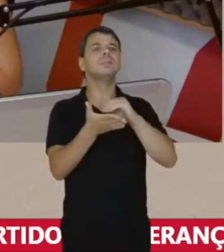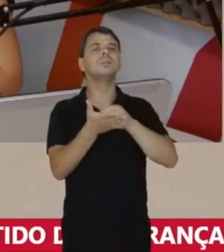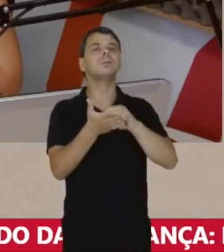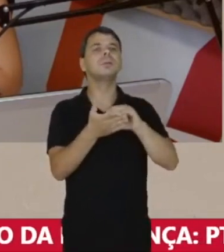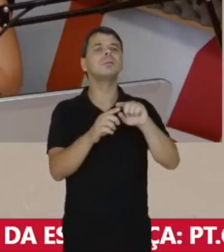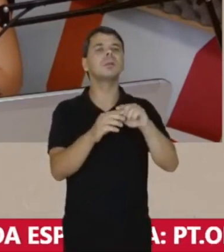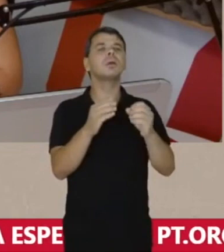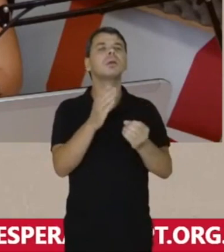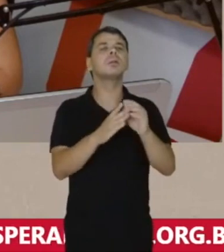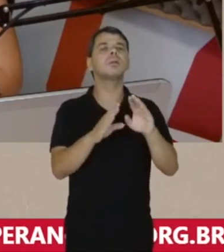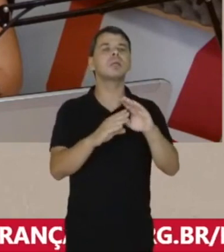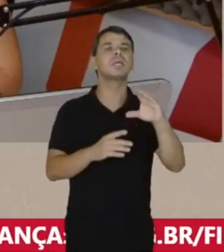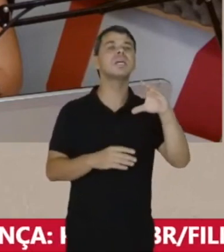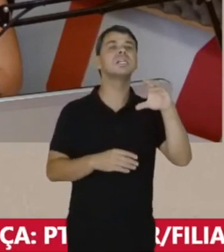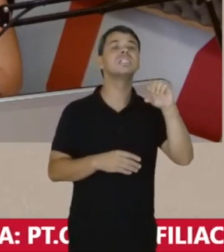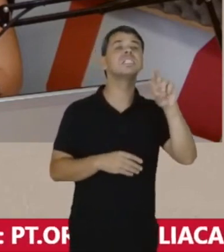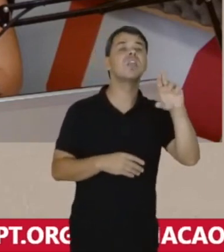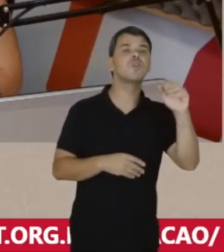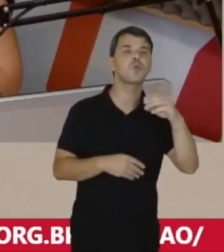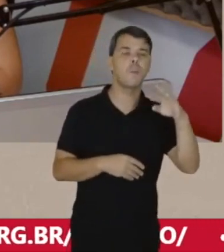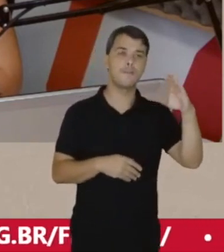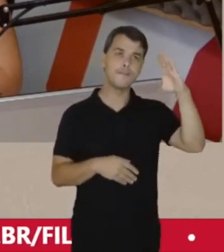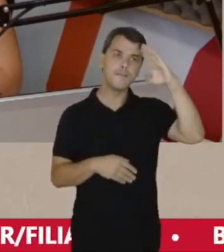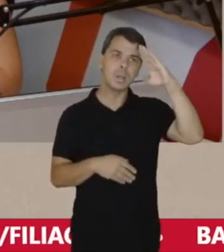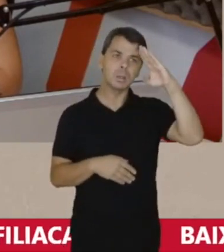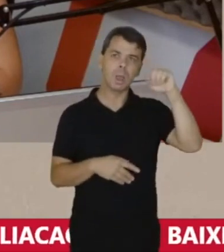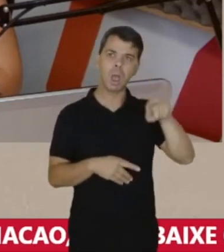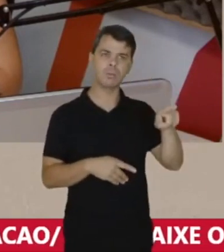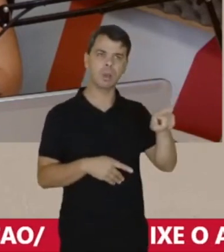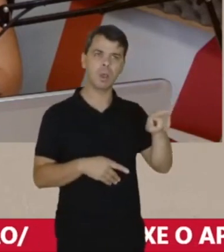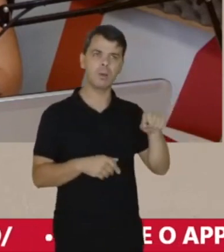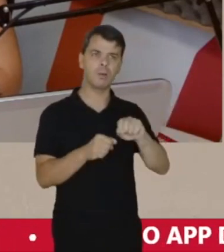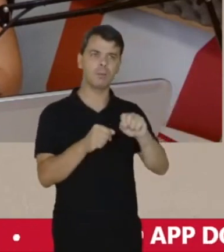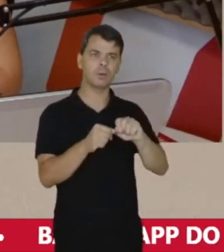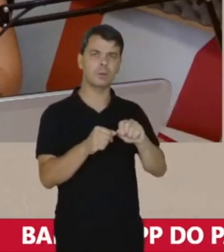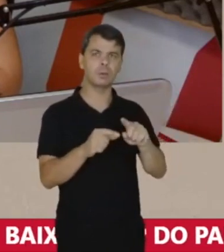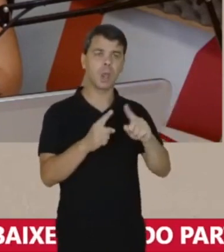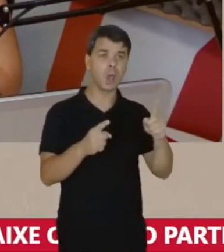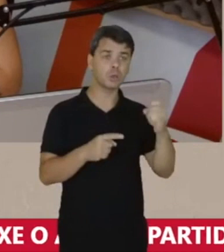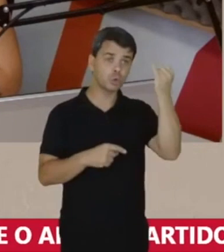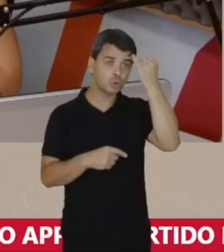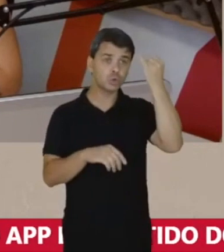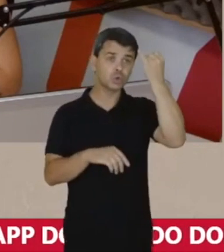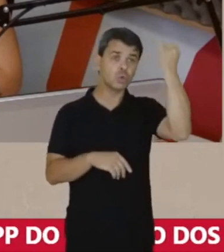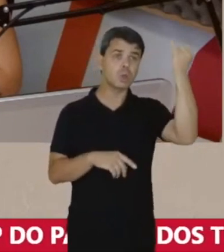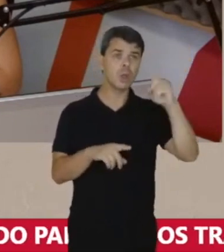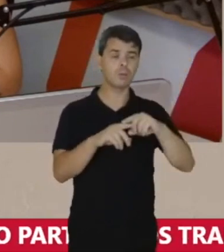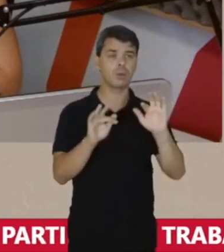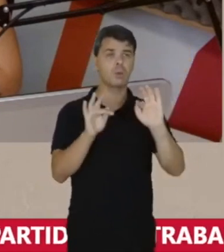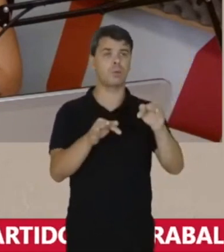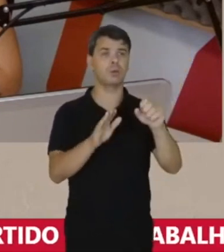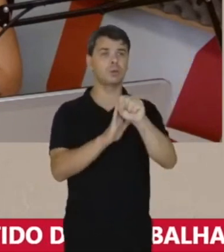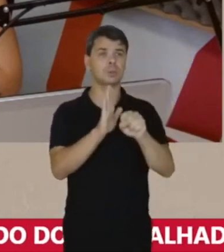de escolas cívico-militares. Quando eu digo da reatualização do ideário eugenista do final do